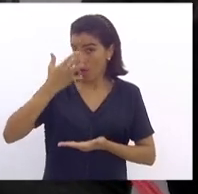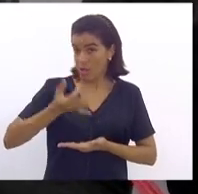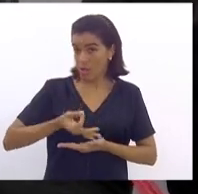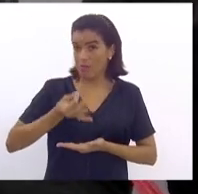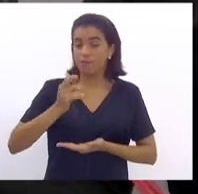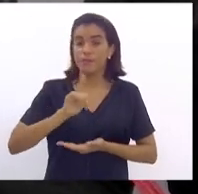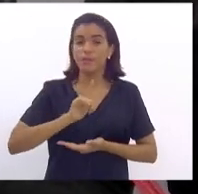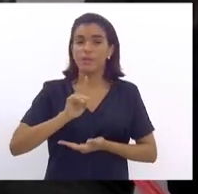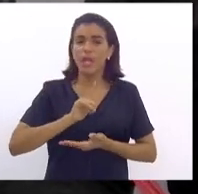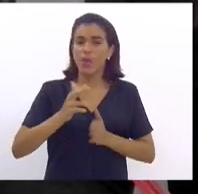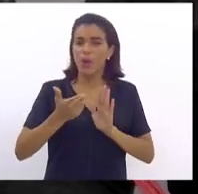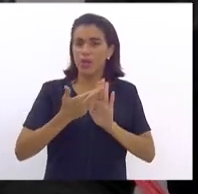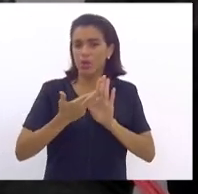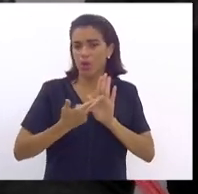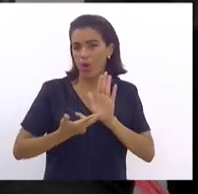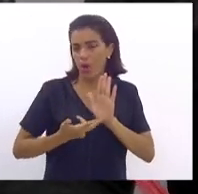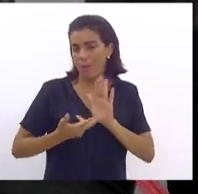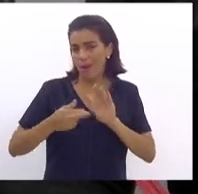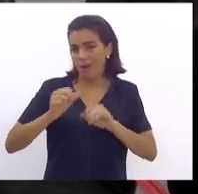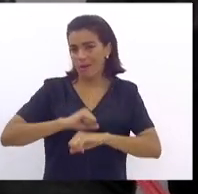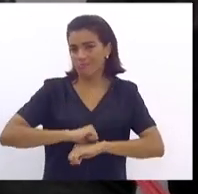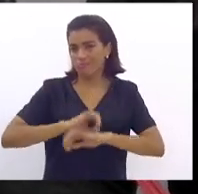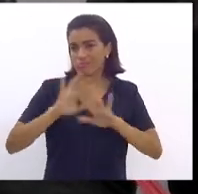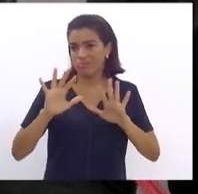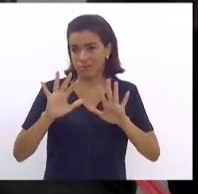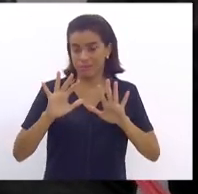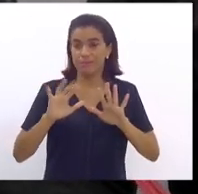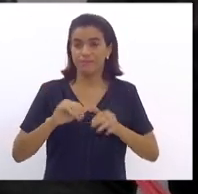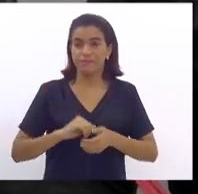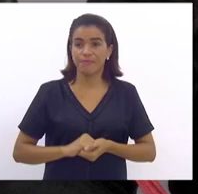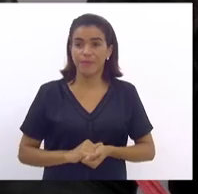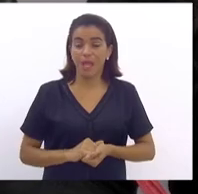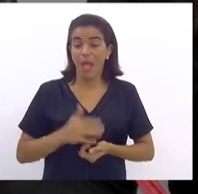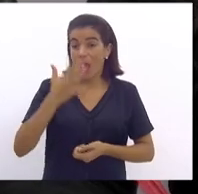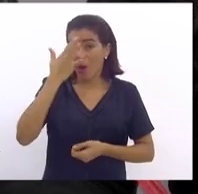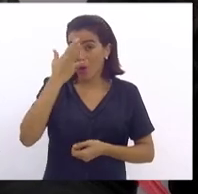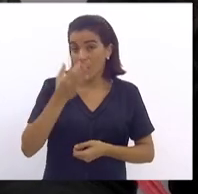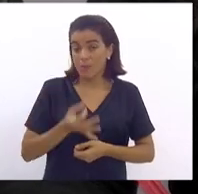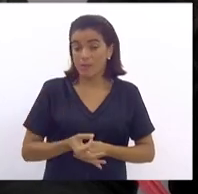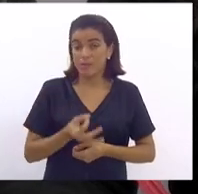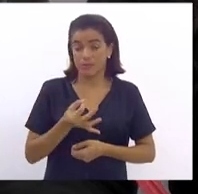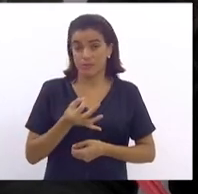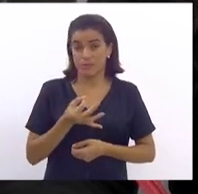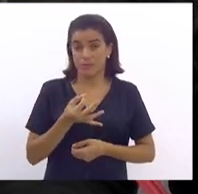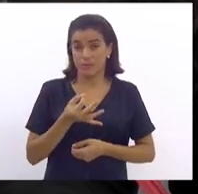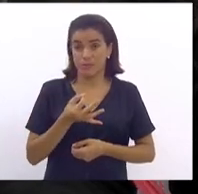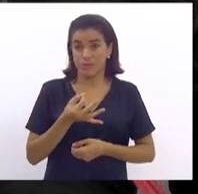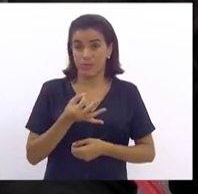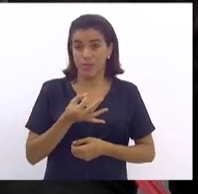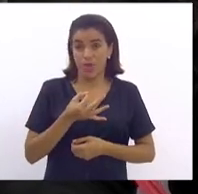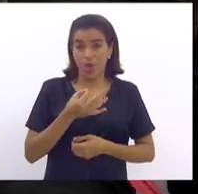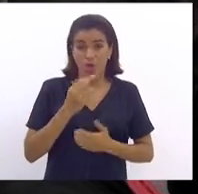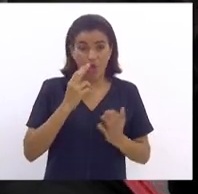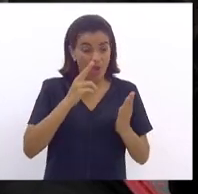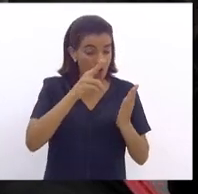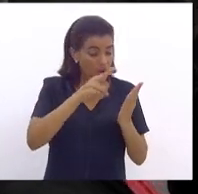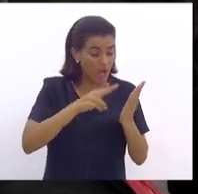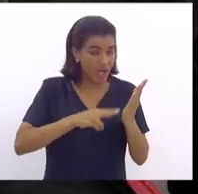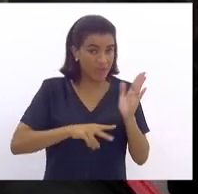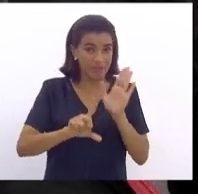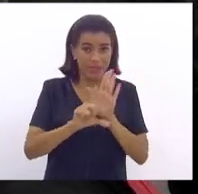tem uma norma que está muito clara. Primeiro, a compreensão de que, assim, olhando para essa lei